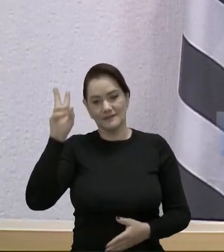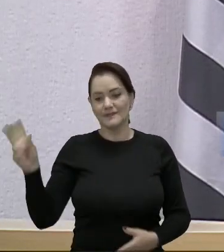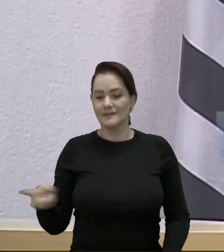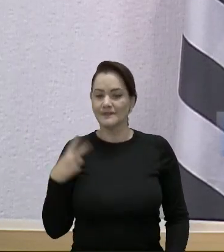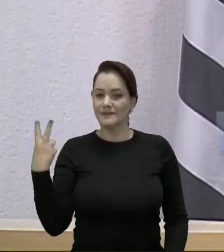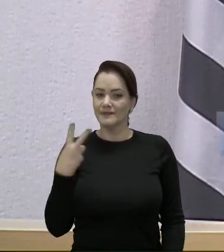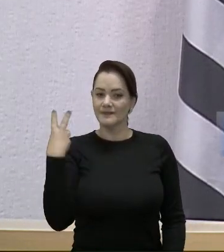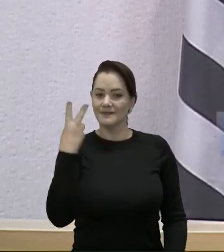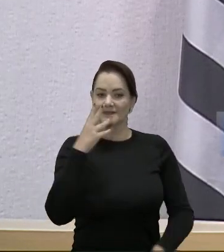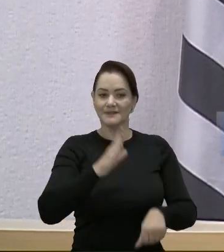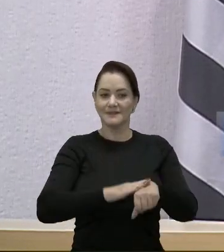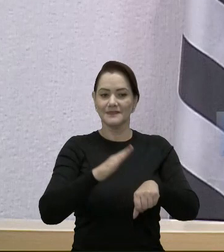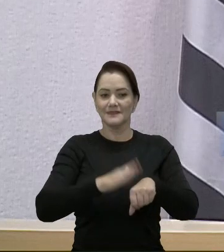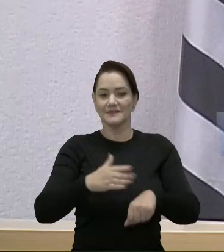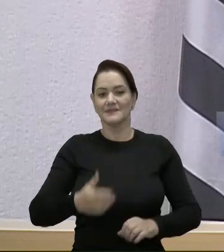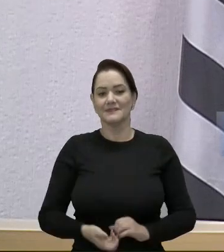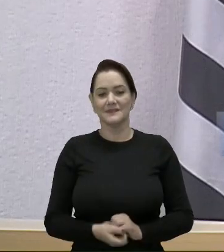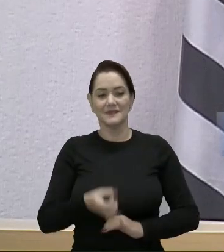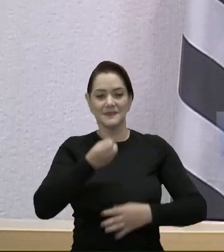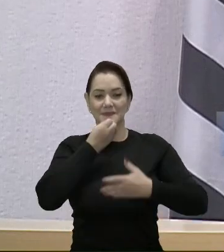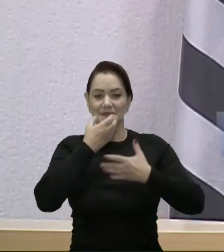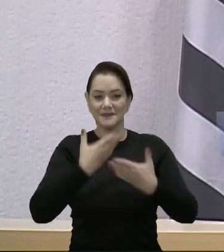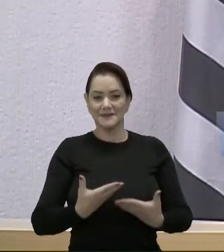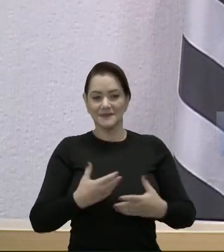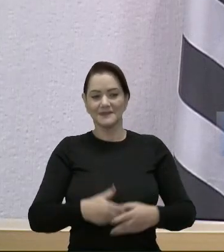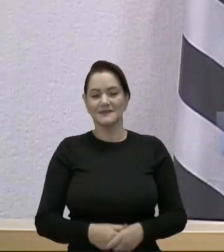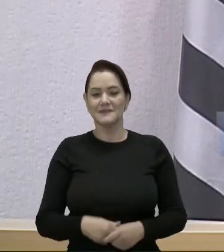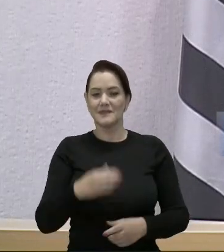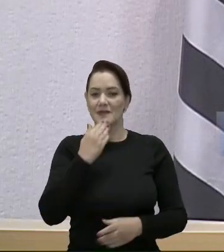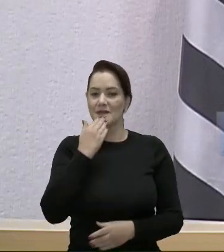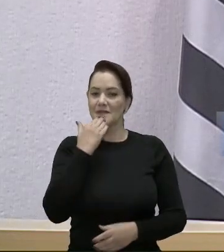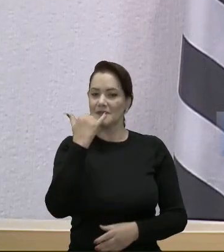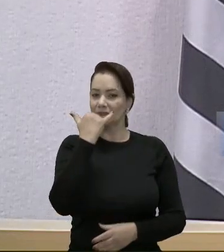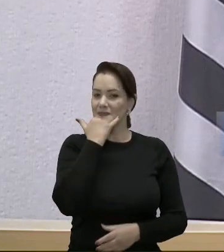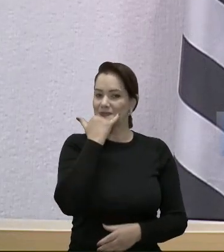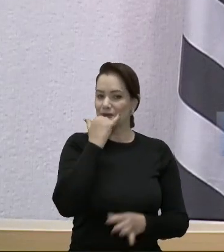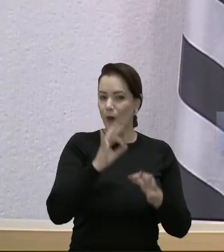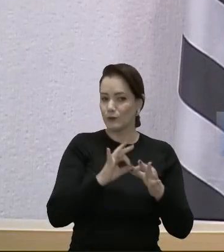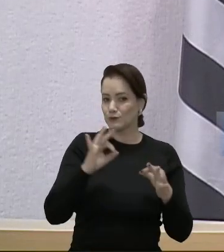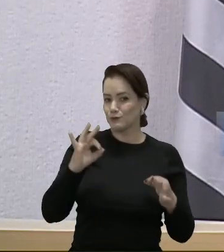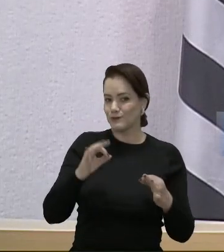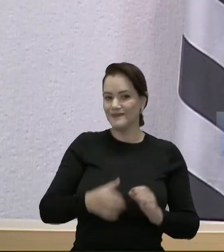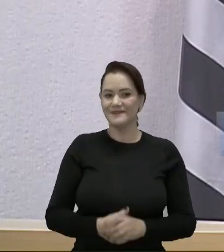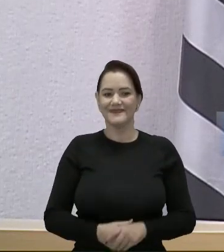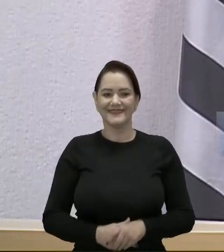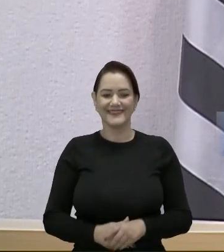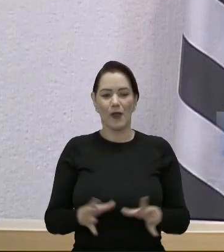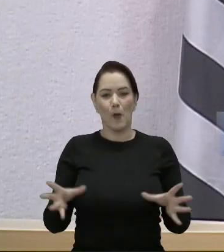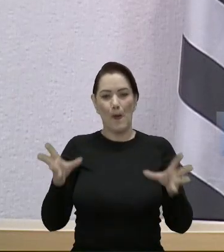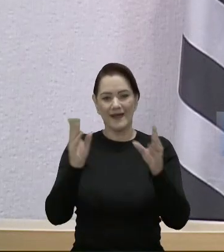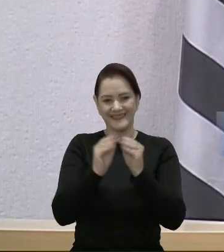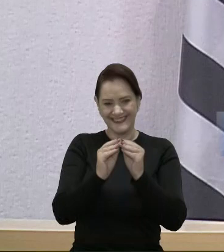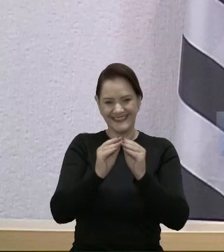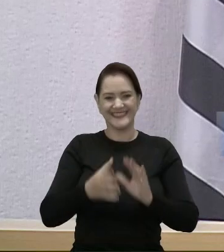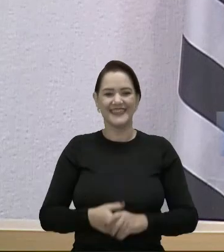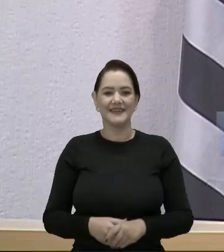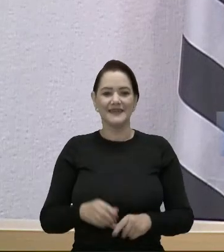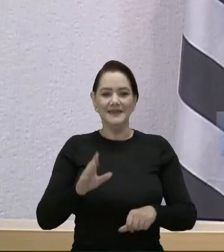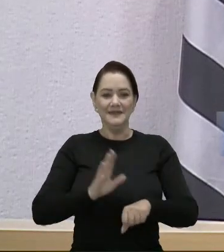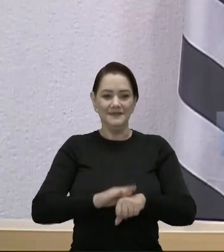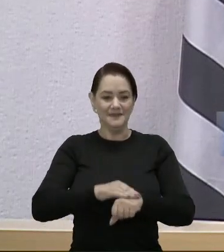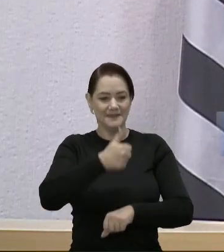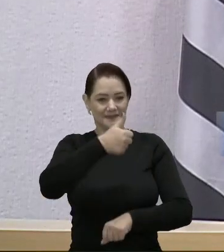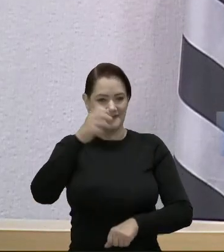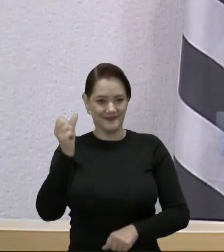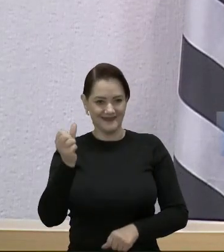valorizá-los ainda mais. Tá bom? Então, eu peço desculpa pelo pequenininho. Foi um resumo mesmo, apesar que são 16. Se eu